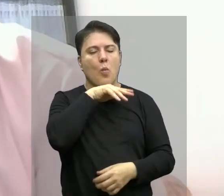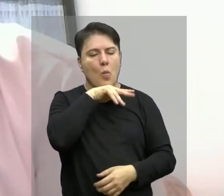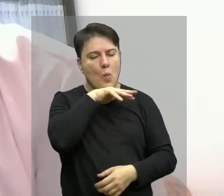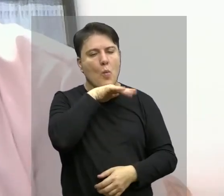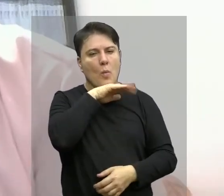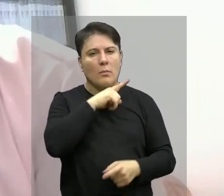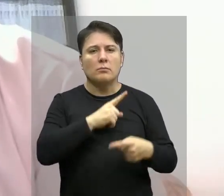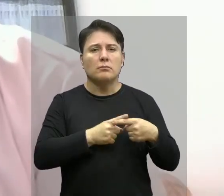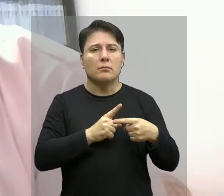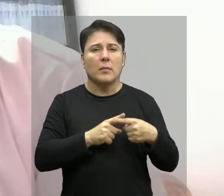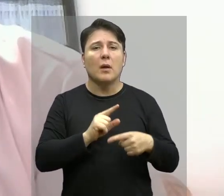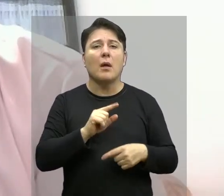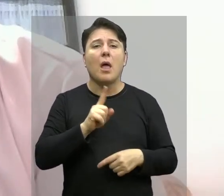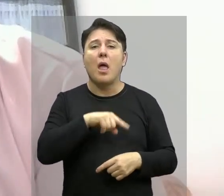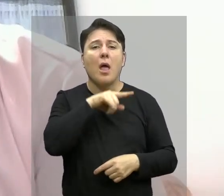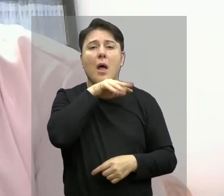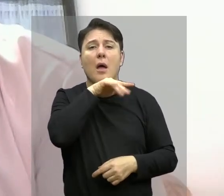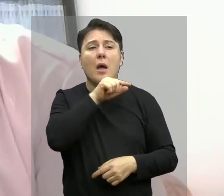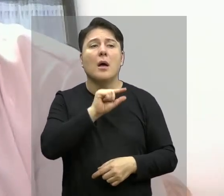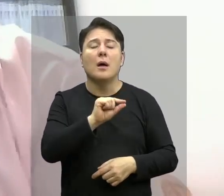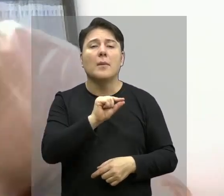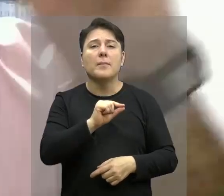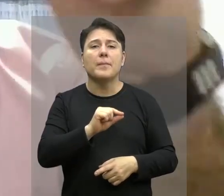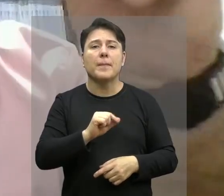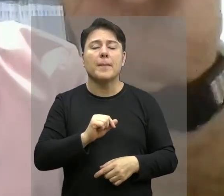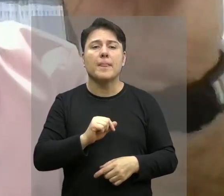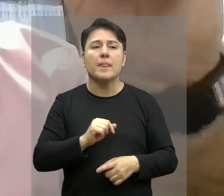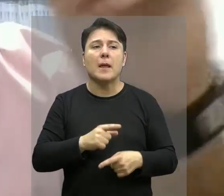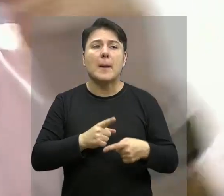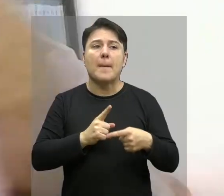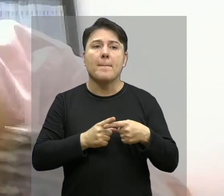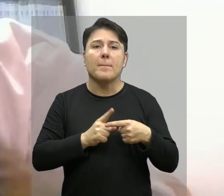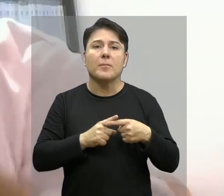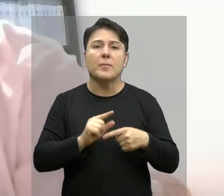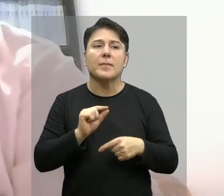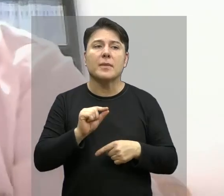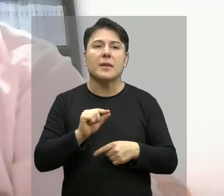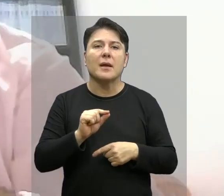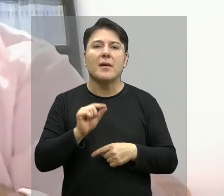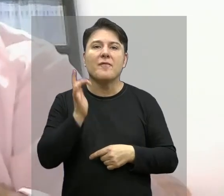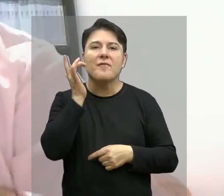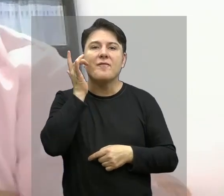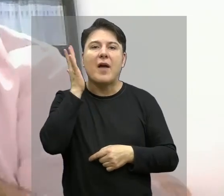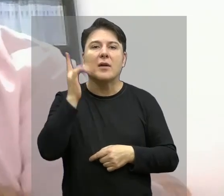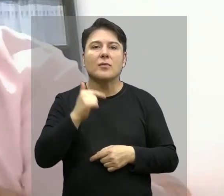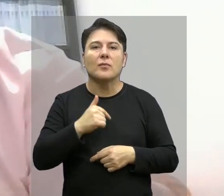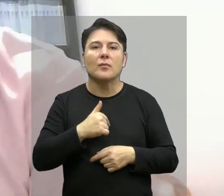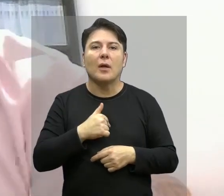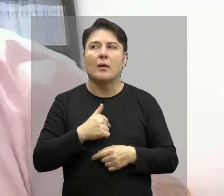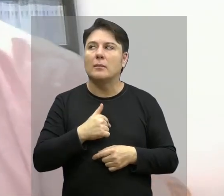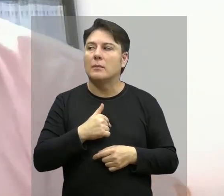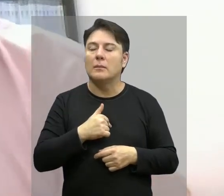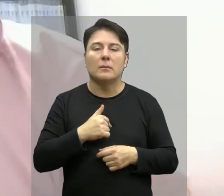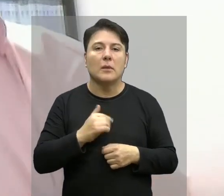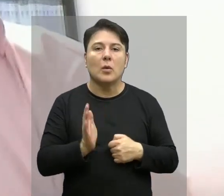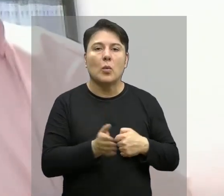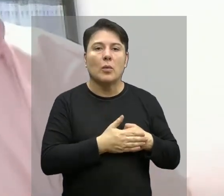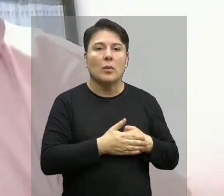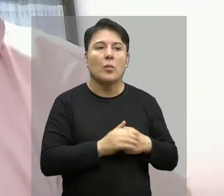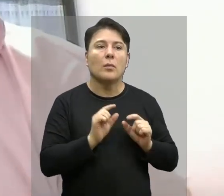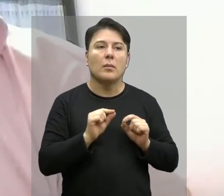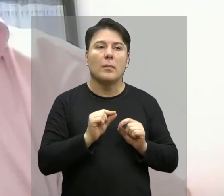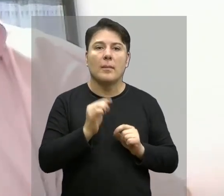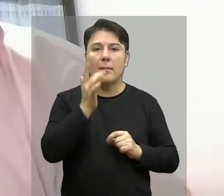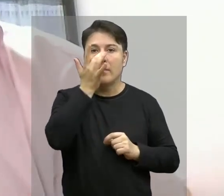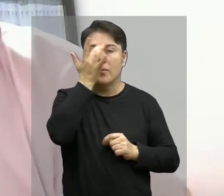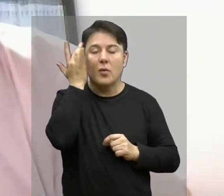tipo, mais uma das crueldades, né? É que ele é um mal um pouco mais fácil de esconder, né? Em média, uma pessoa demora 8